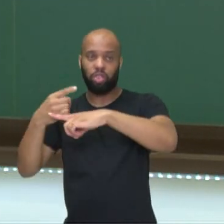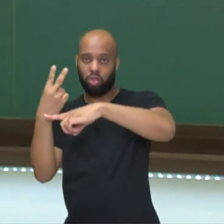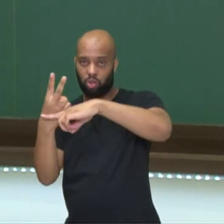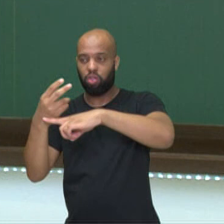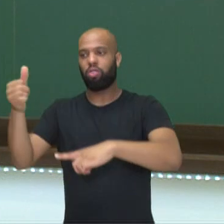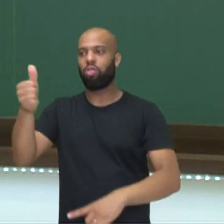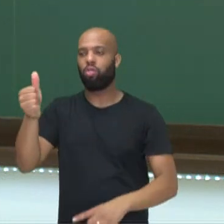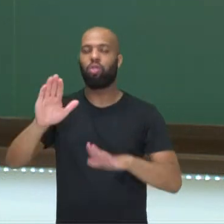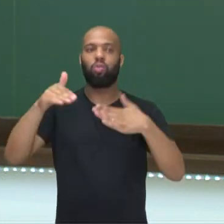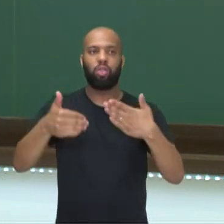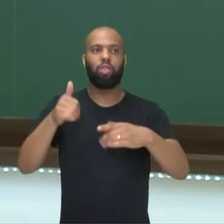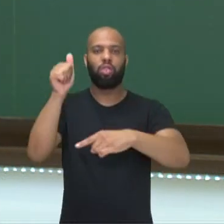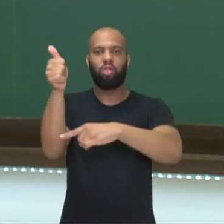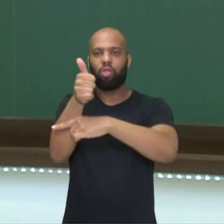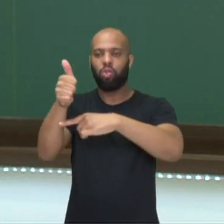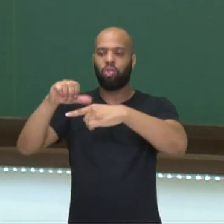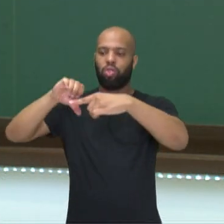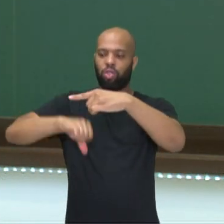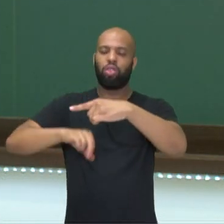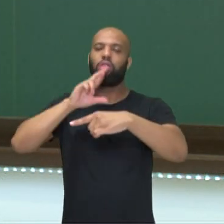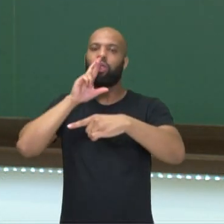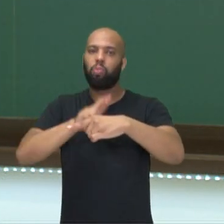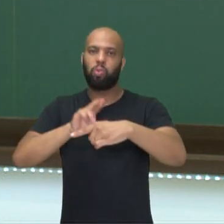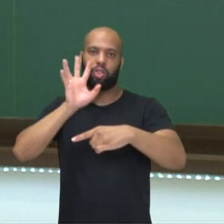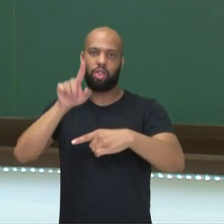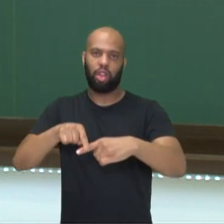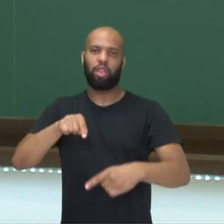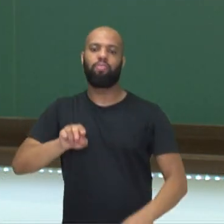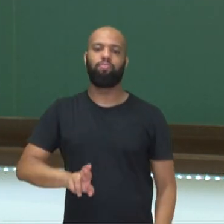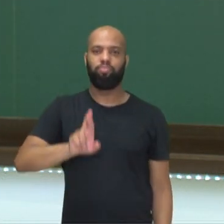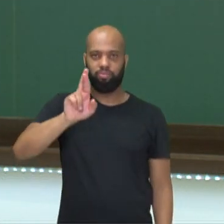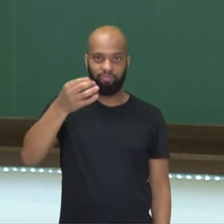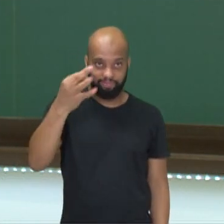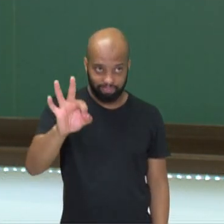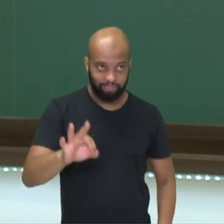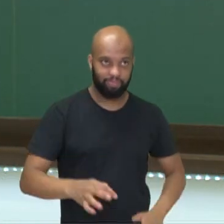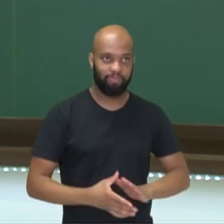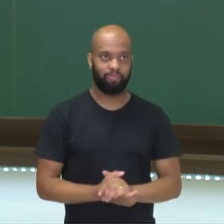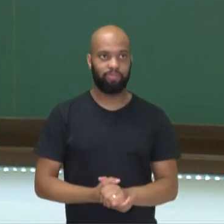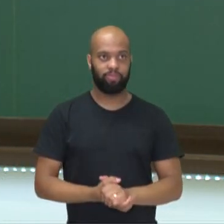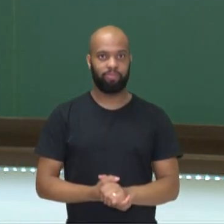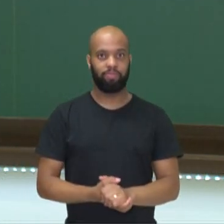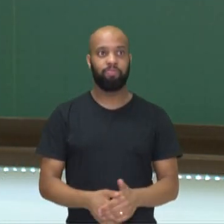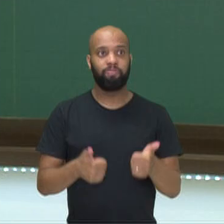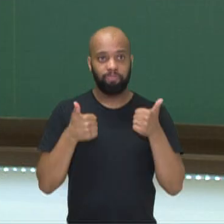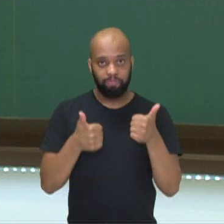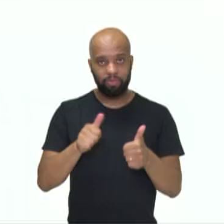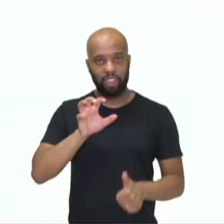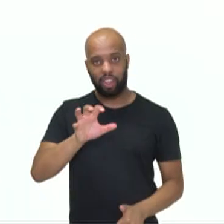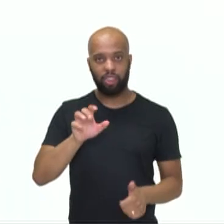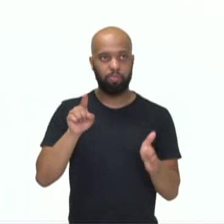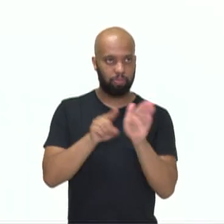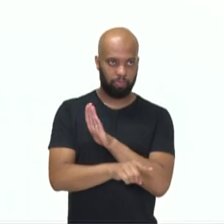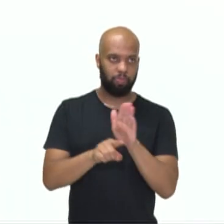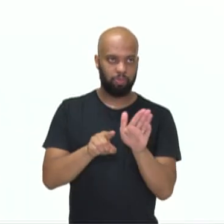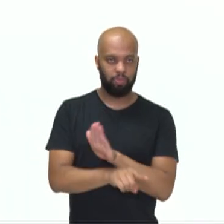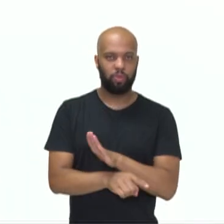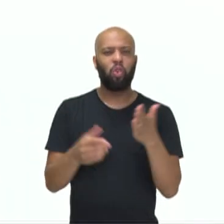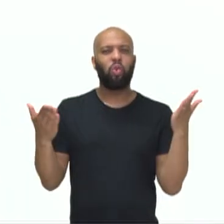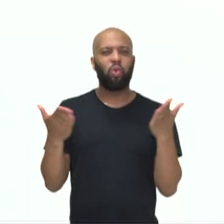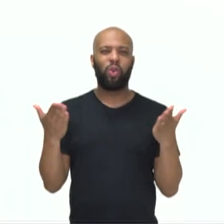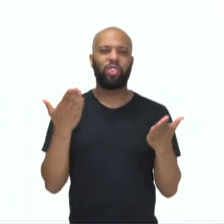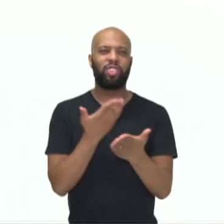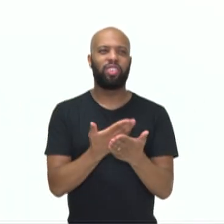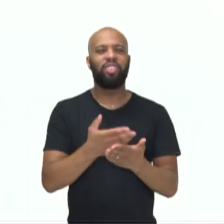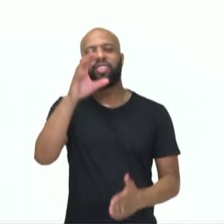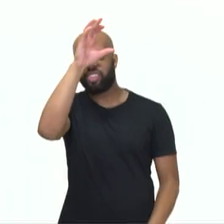11 nonos. Tá? Então, a fração geratriz é 11 nonos. Beleza? Muito bem, então esse foi o nosso exercício. O que nós